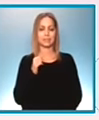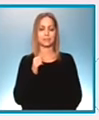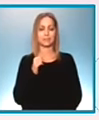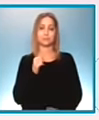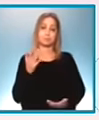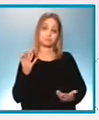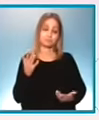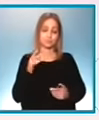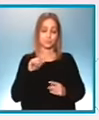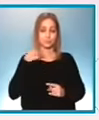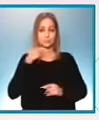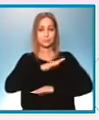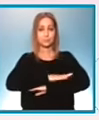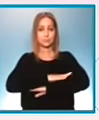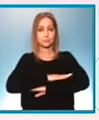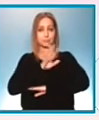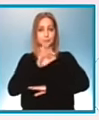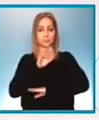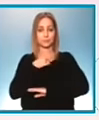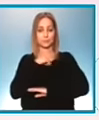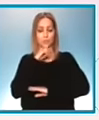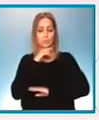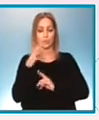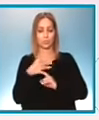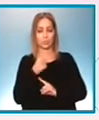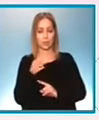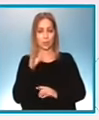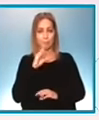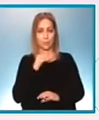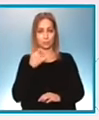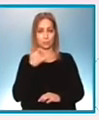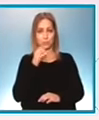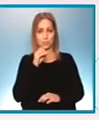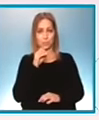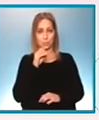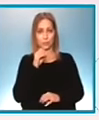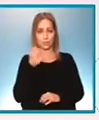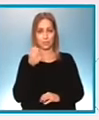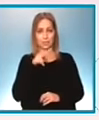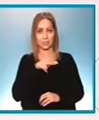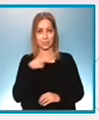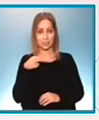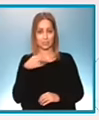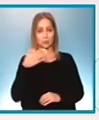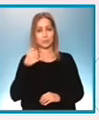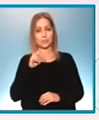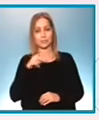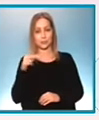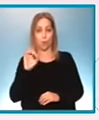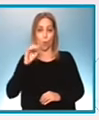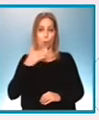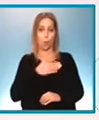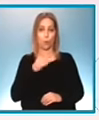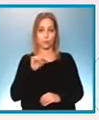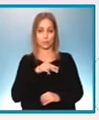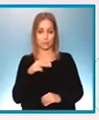contemplada, escolhe uma janelinha e pode ganhar então mais 250, mais 500, 750 ou então 11 mil euros.